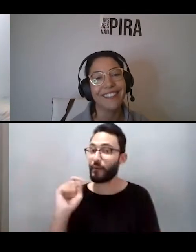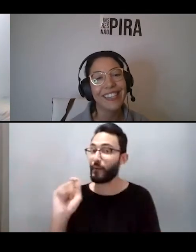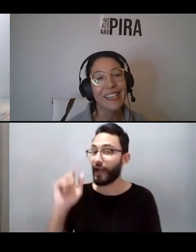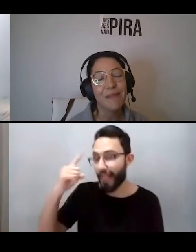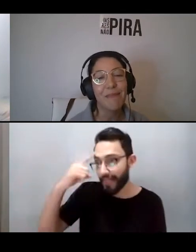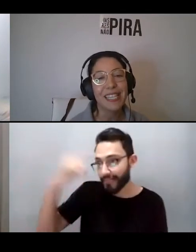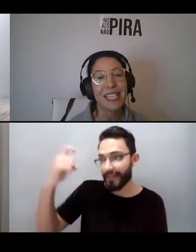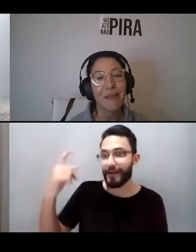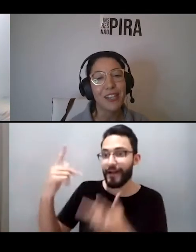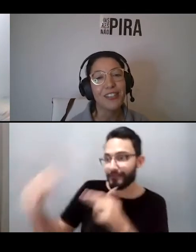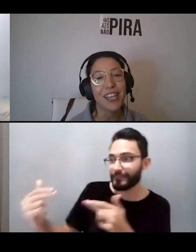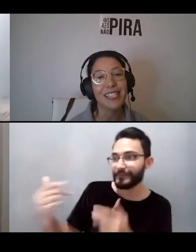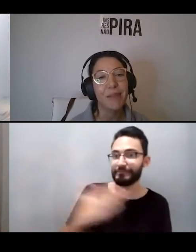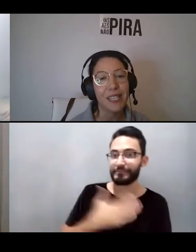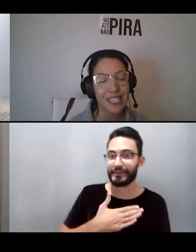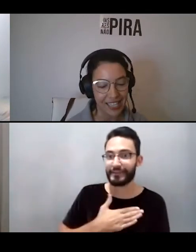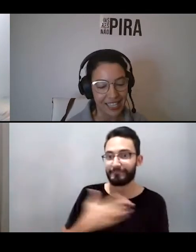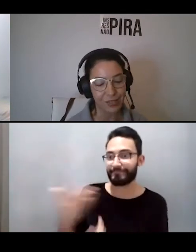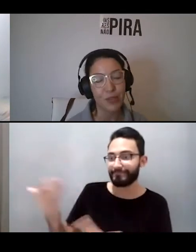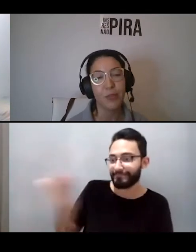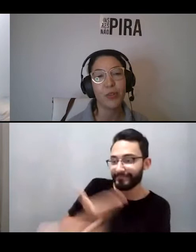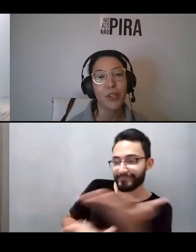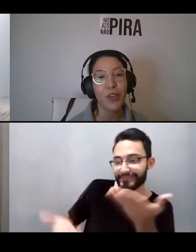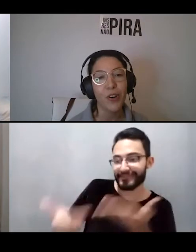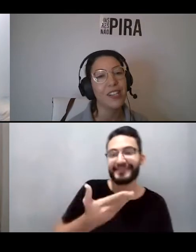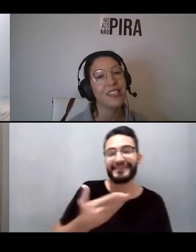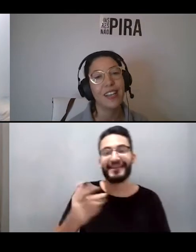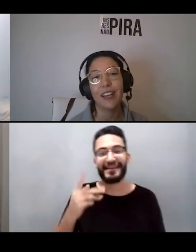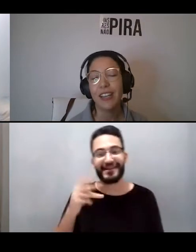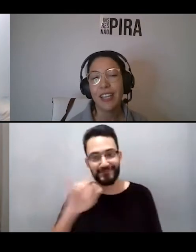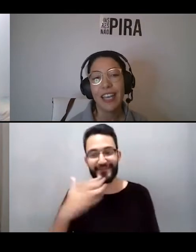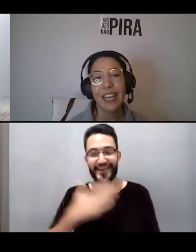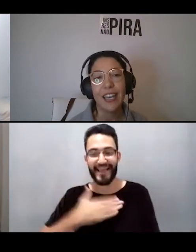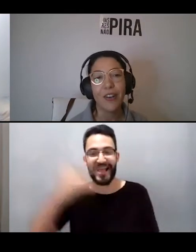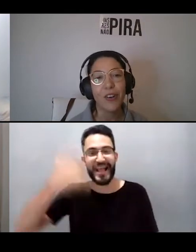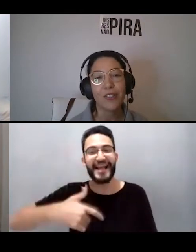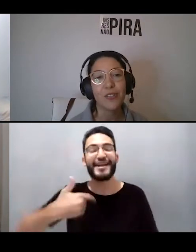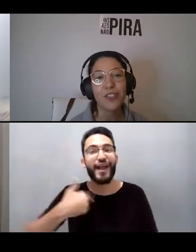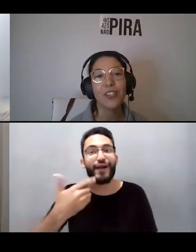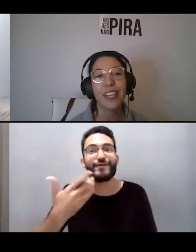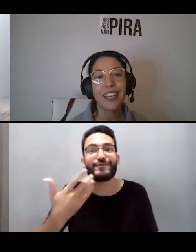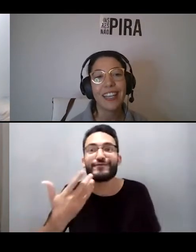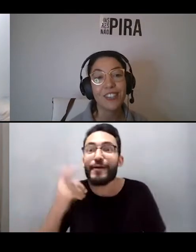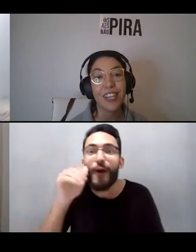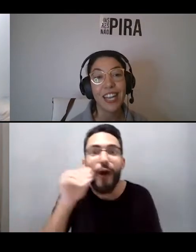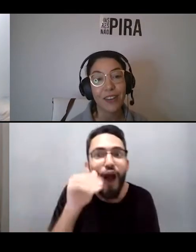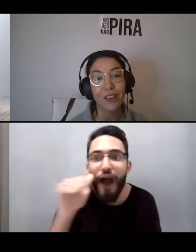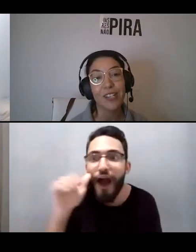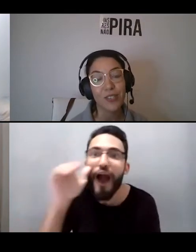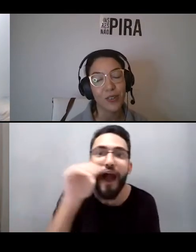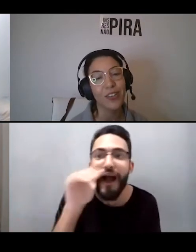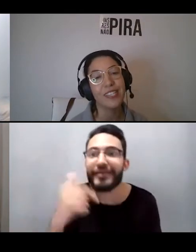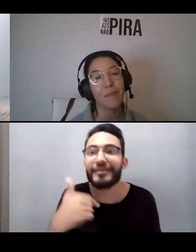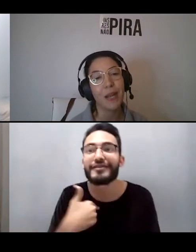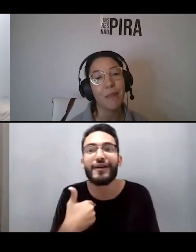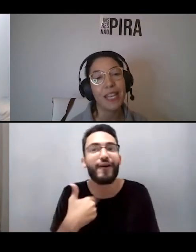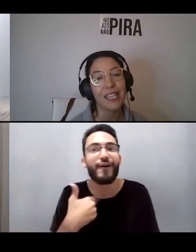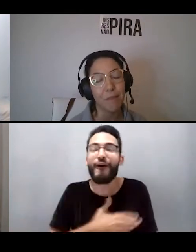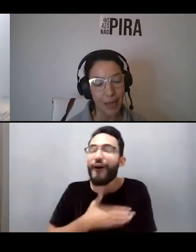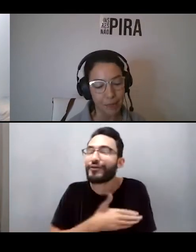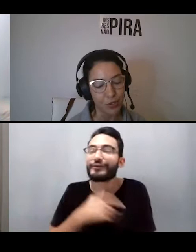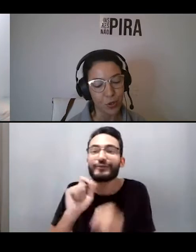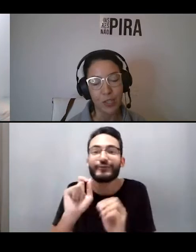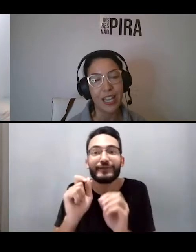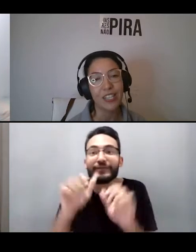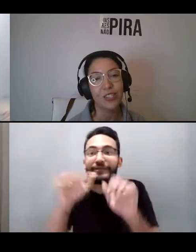né? Então, basicamente, essa é a Priscila. Eu sou muito curiosa, gosto de gerar conexões, e para